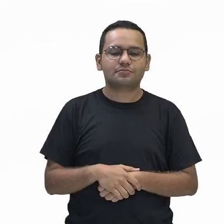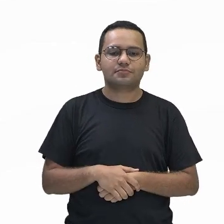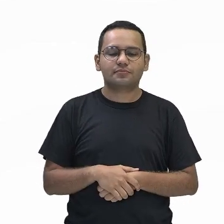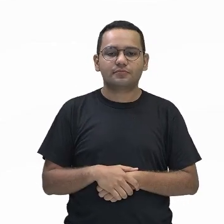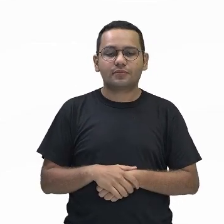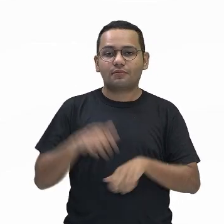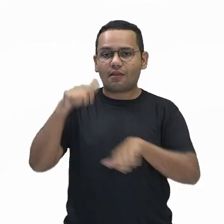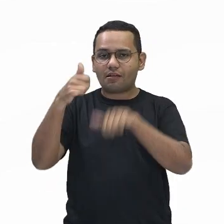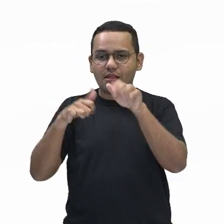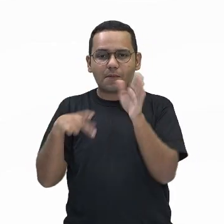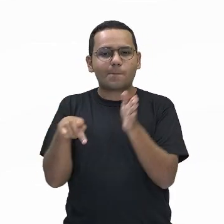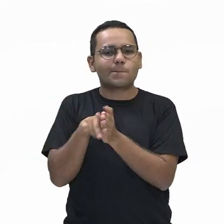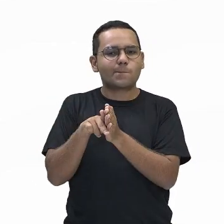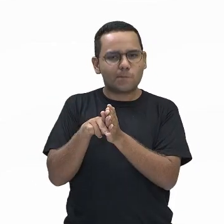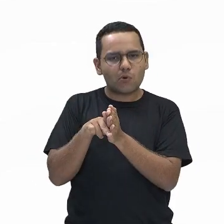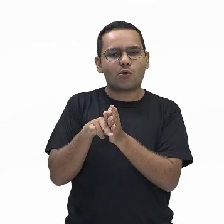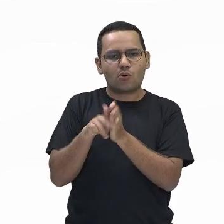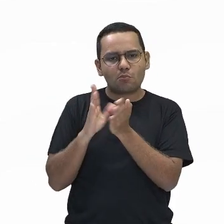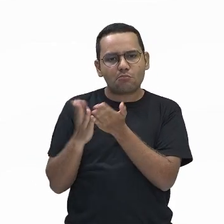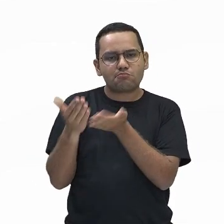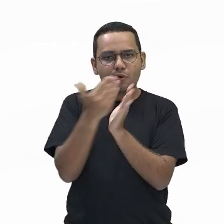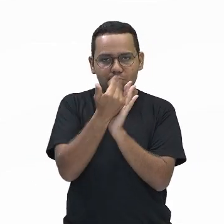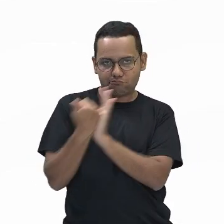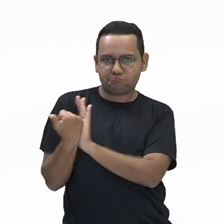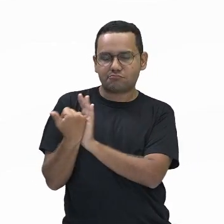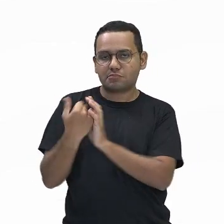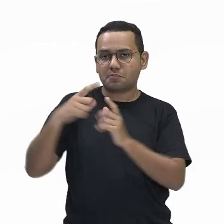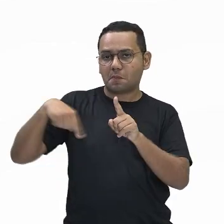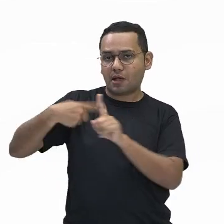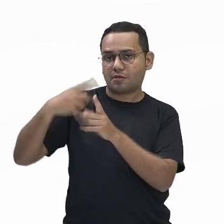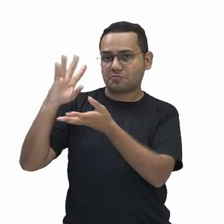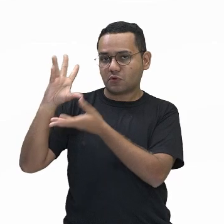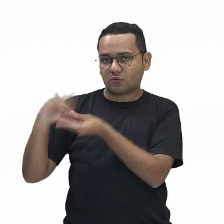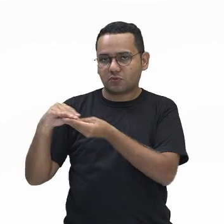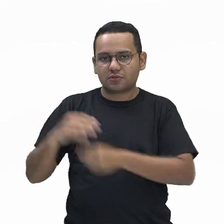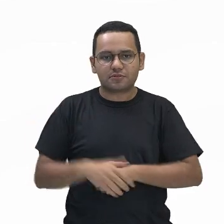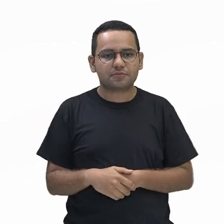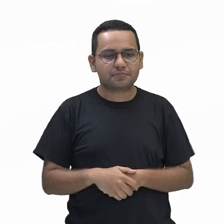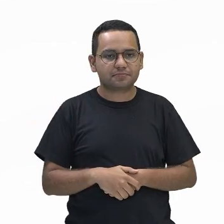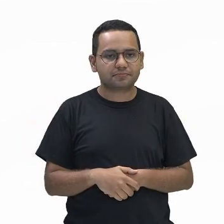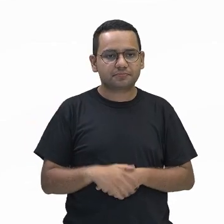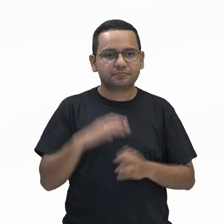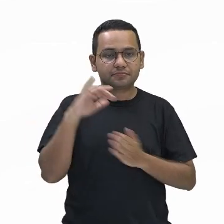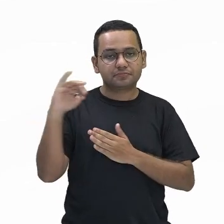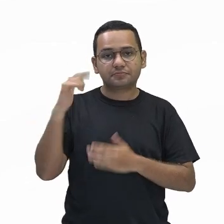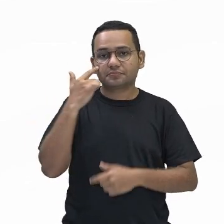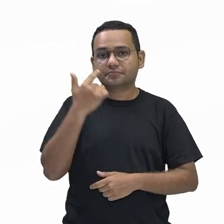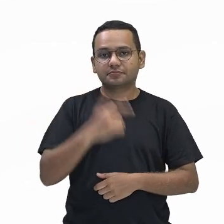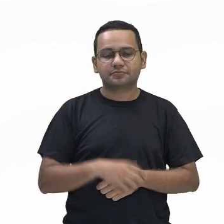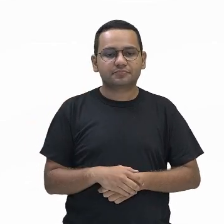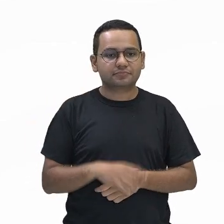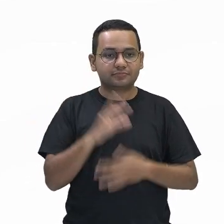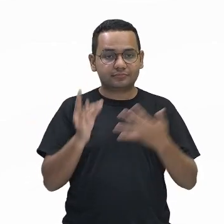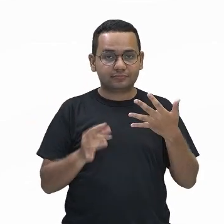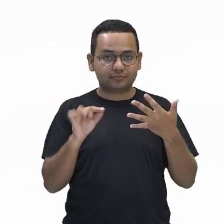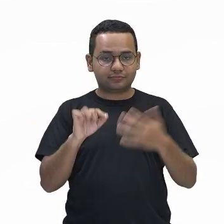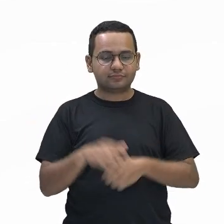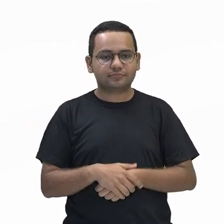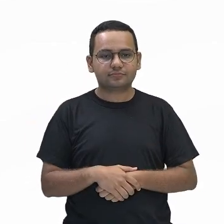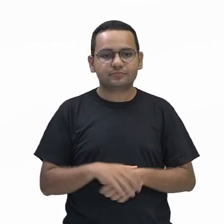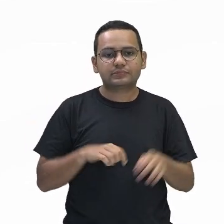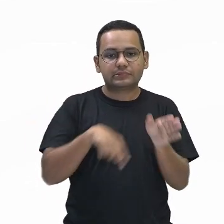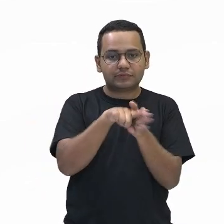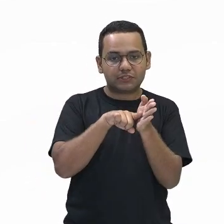análise, tratamento e análise de dados e conclusões. E no detalhamento, nós vamos ver